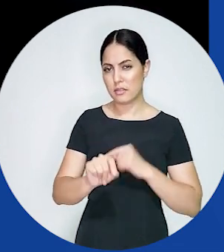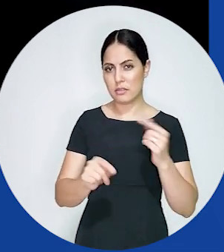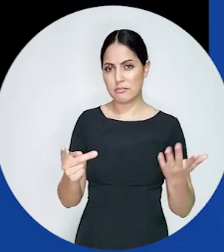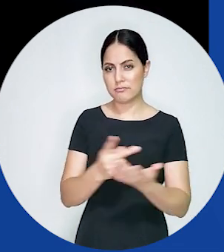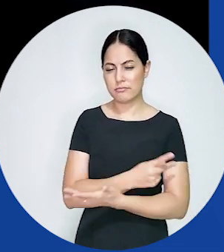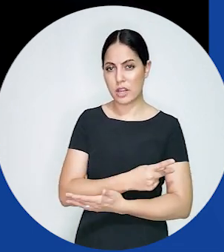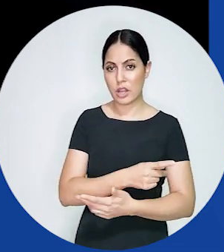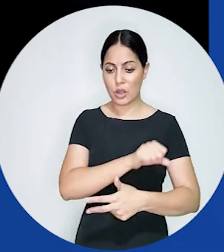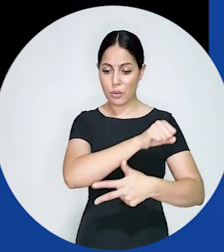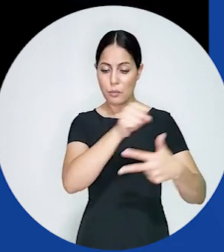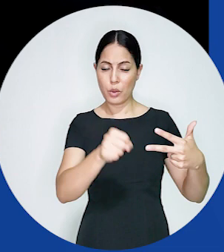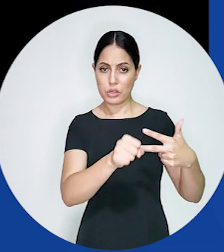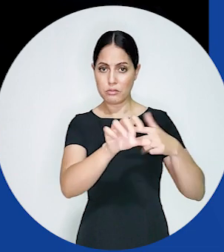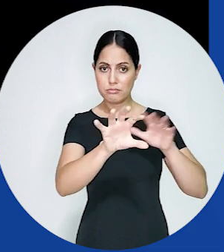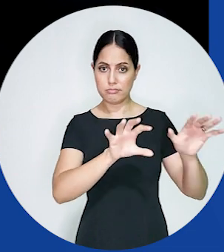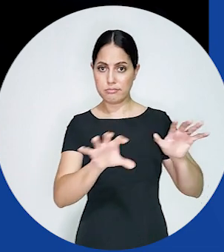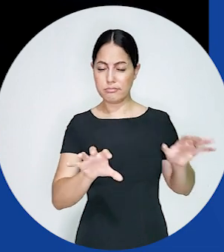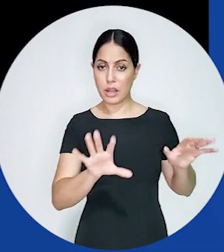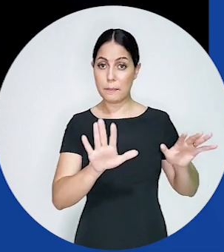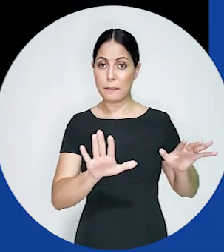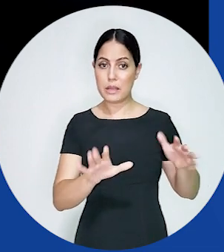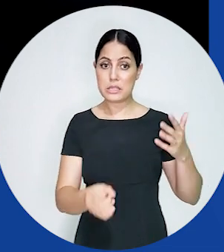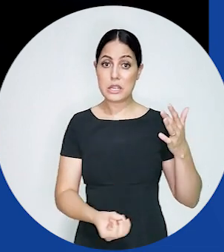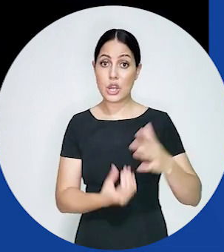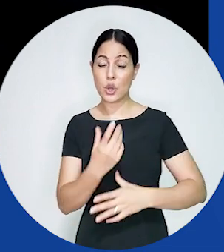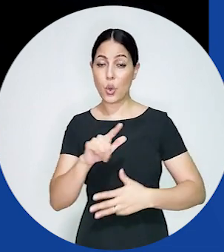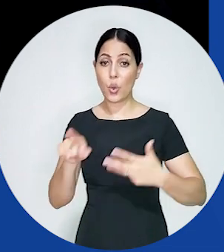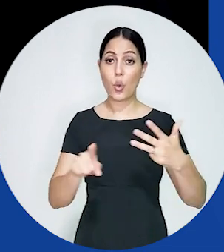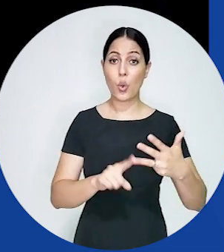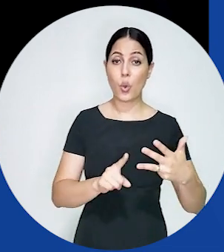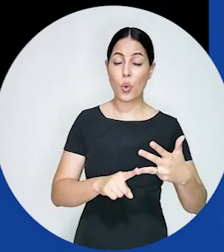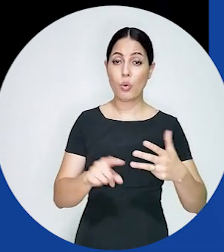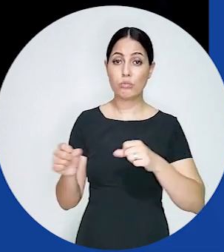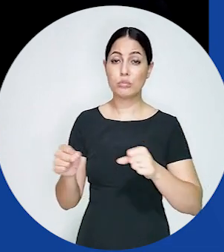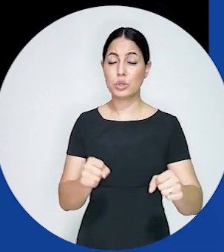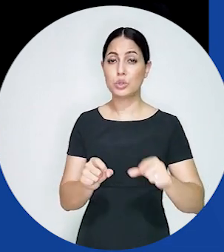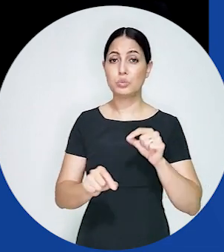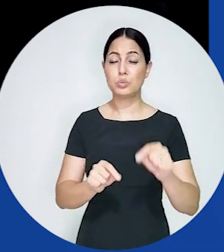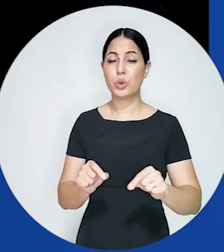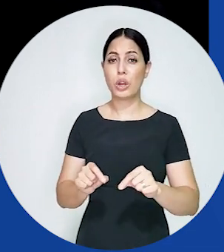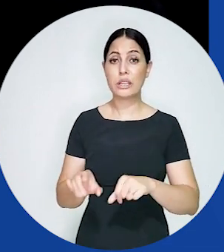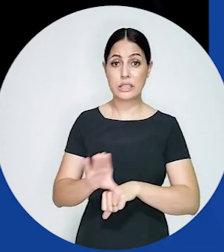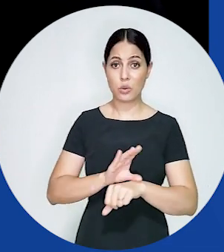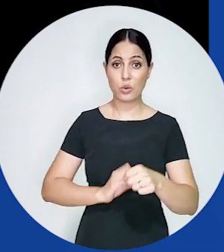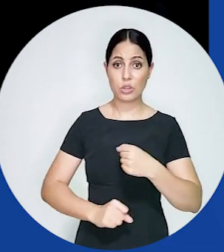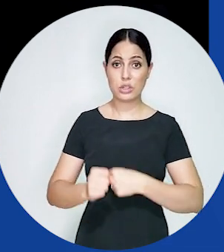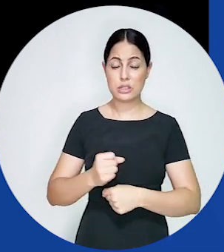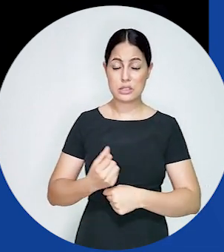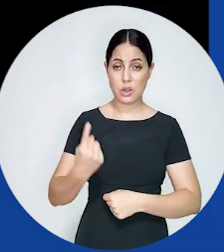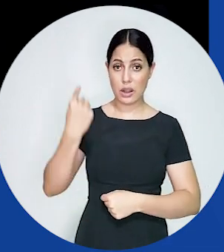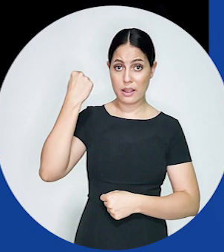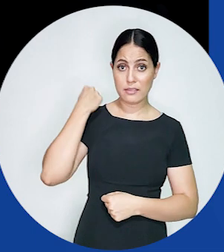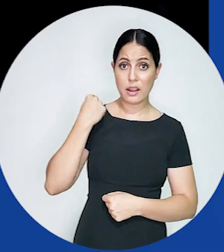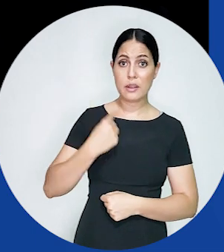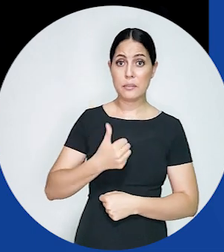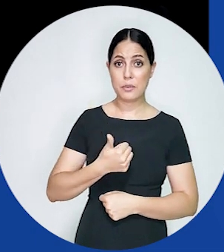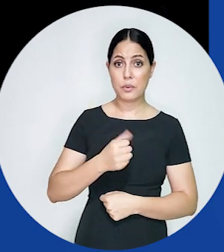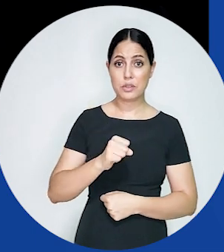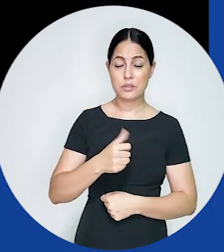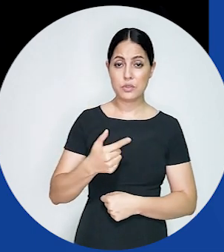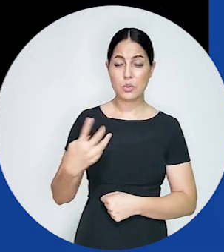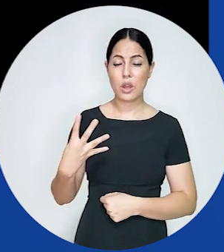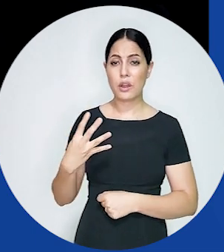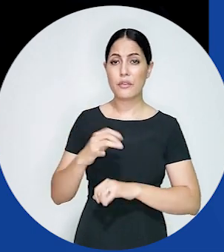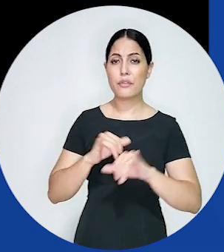amálgama, né? Ela estabeleceu a teoria da separação de poderes, mas estabeleceu um poder moderador que, no dizer da Constituição, cabia